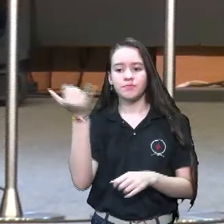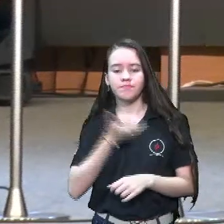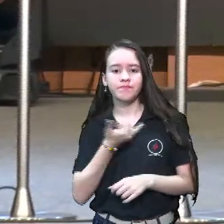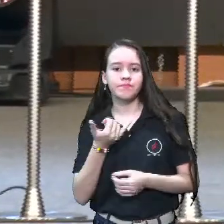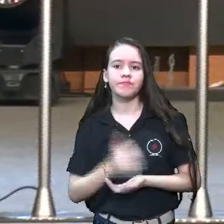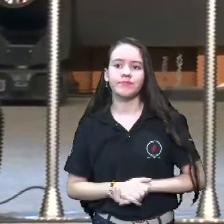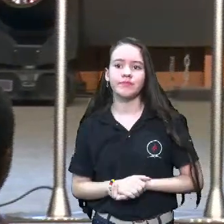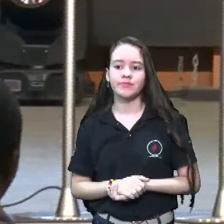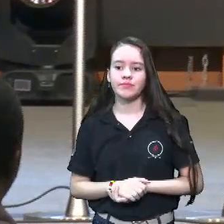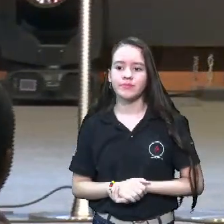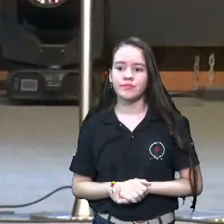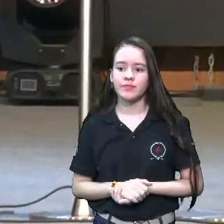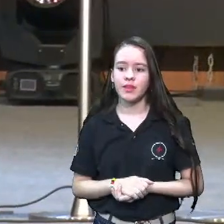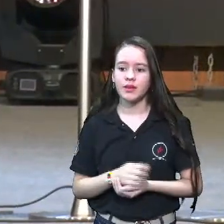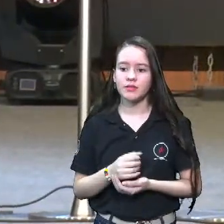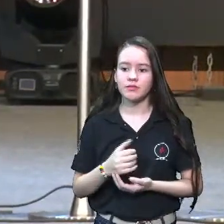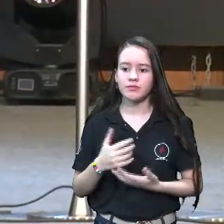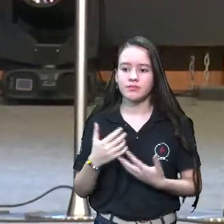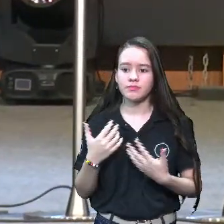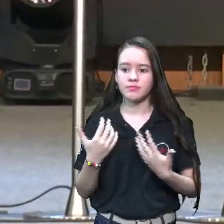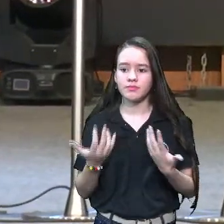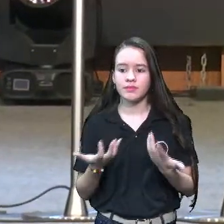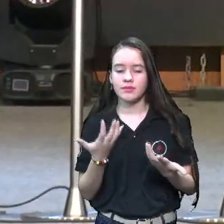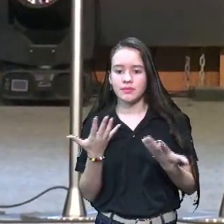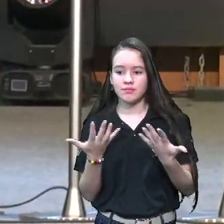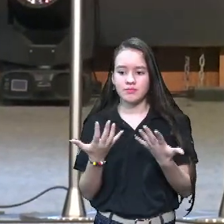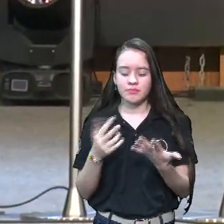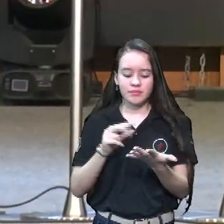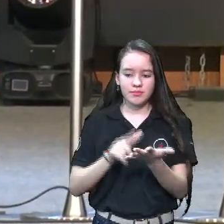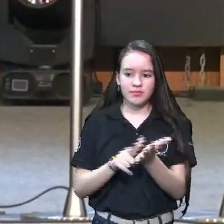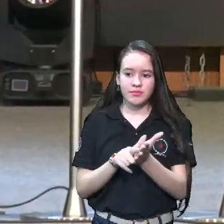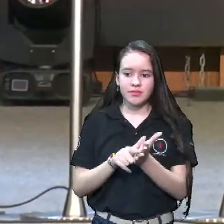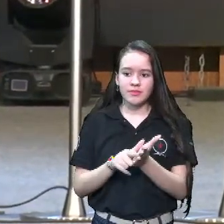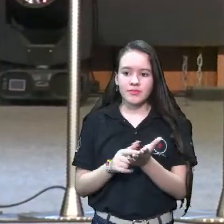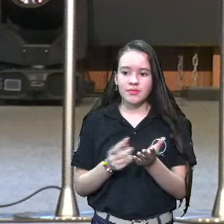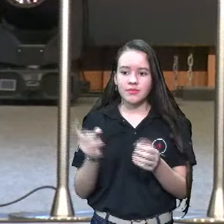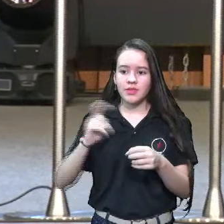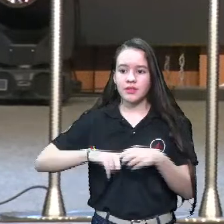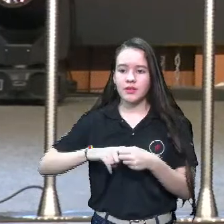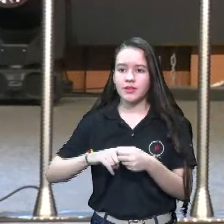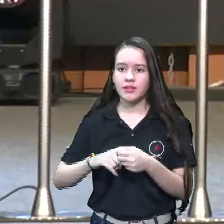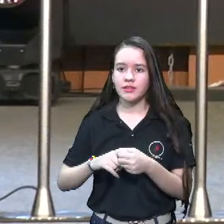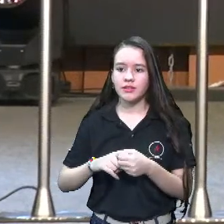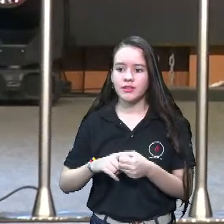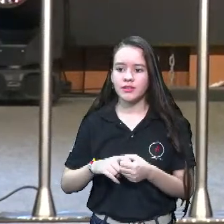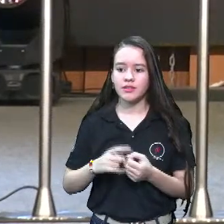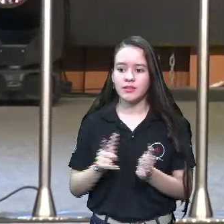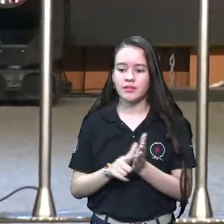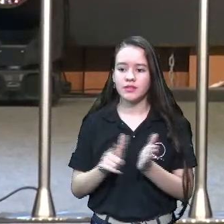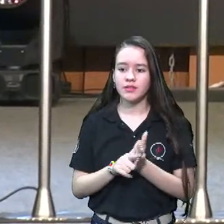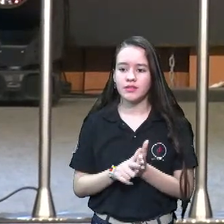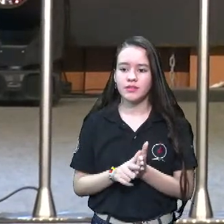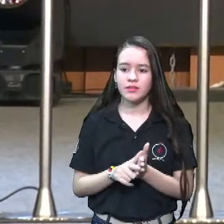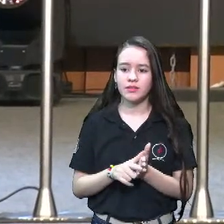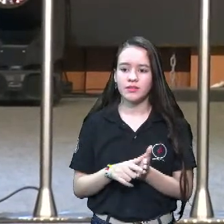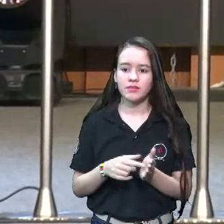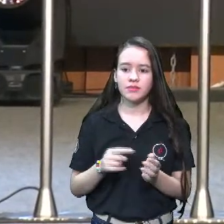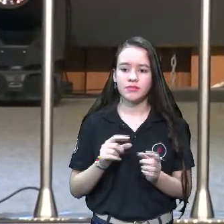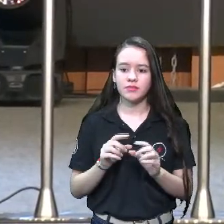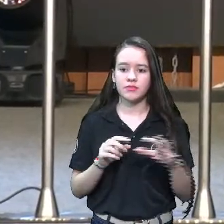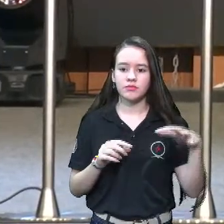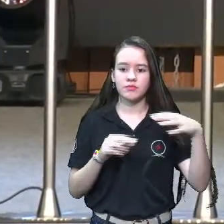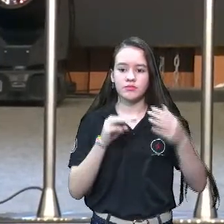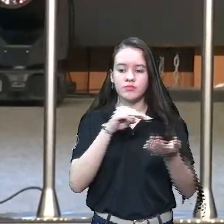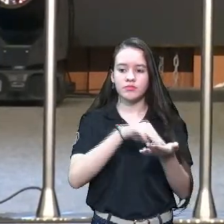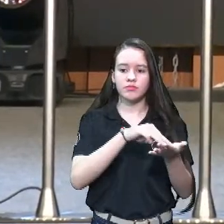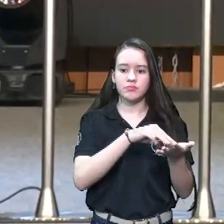O menino ficou desconcertado com o papel na mão. De repente ele devolveu o papel, virou, começou a ir no lado contrário da concentração. Foi meio ali naquele